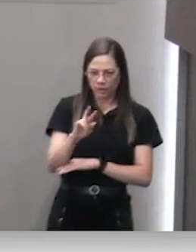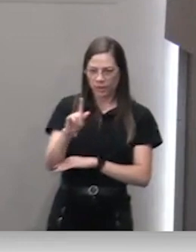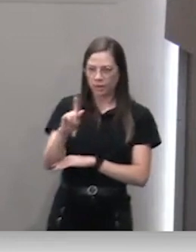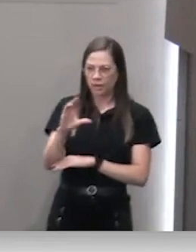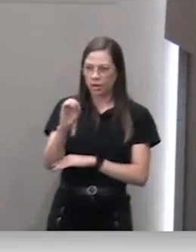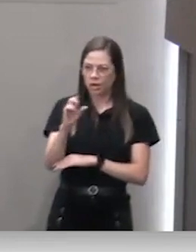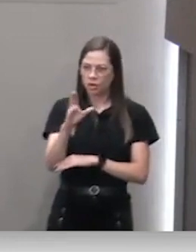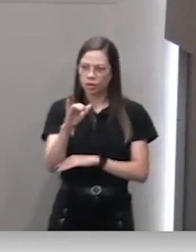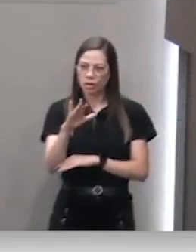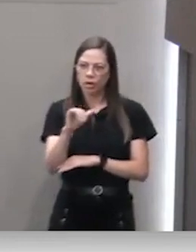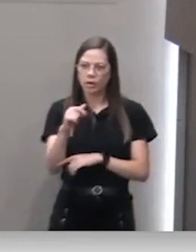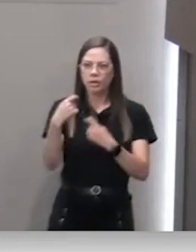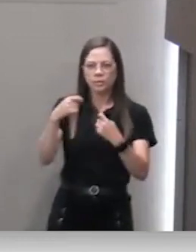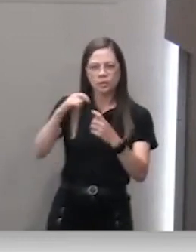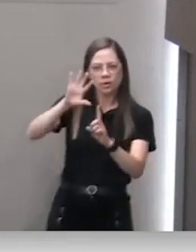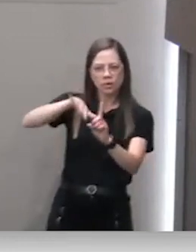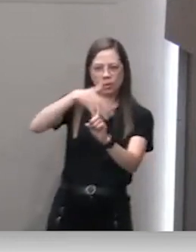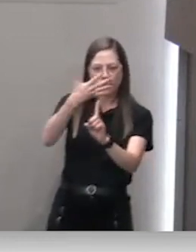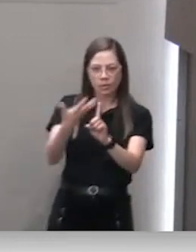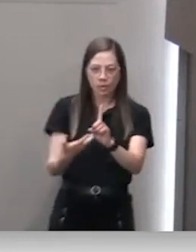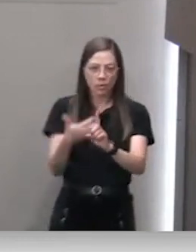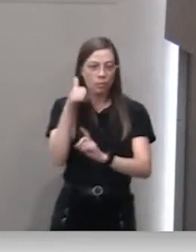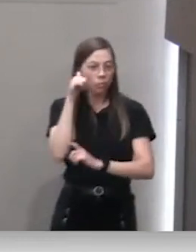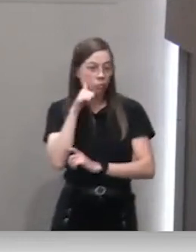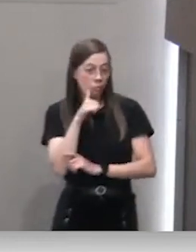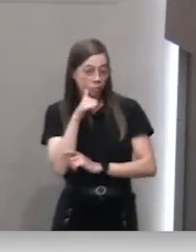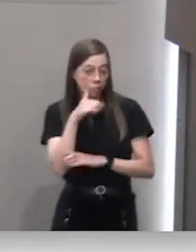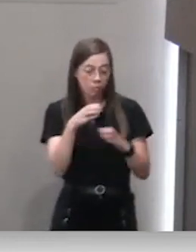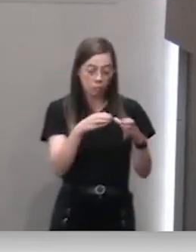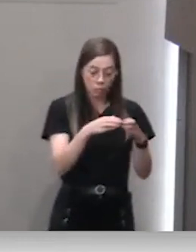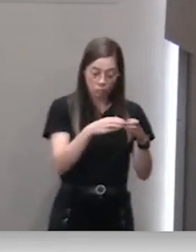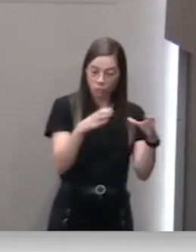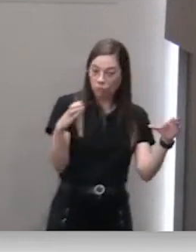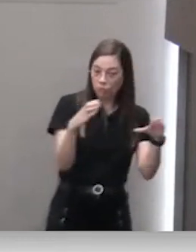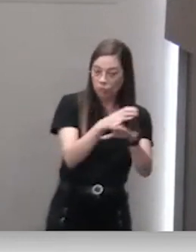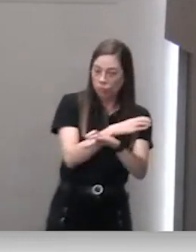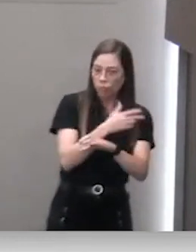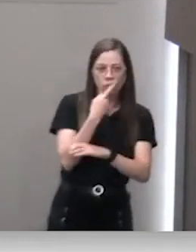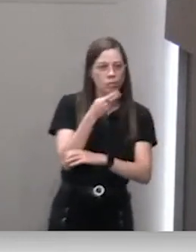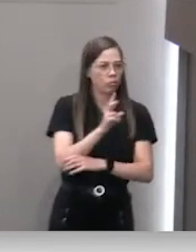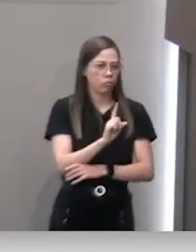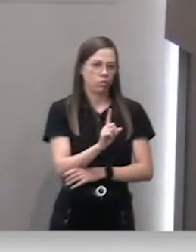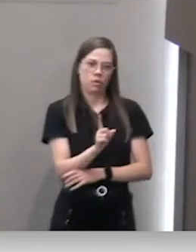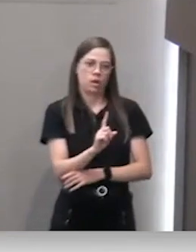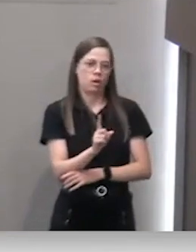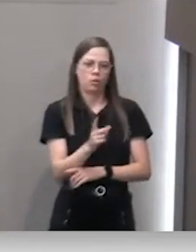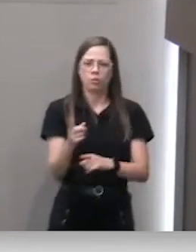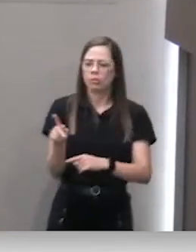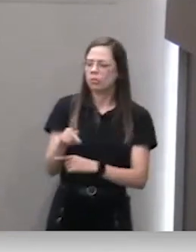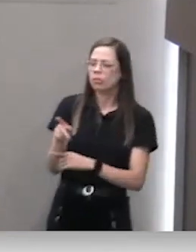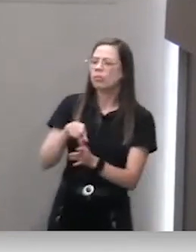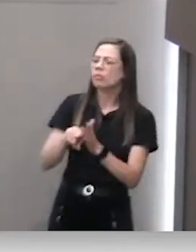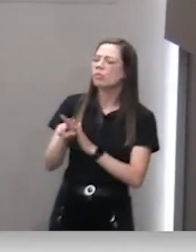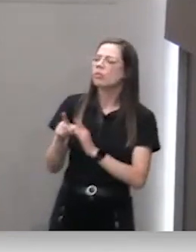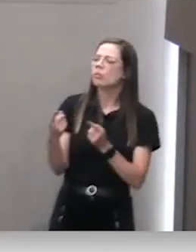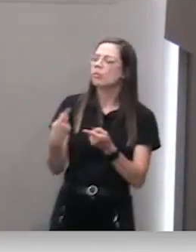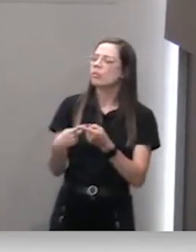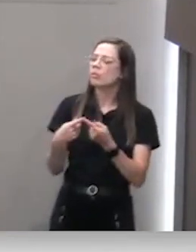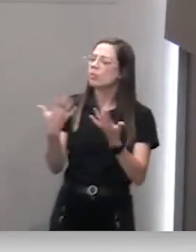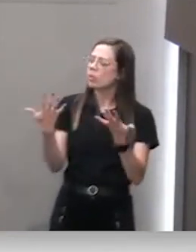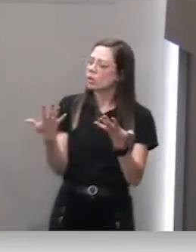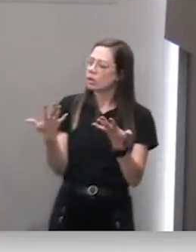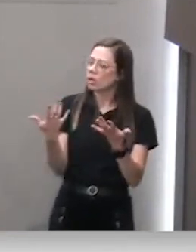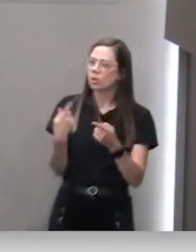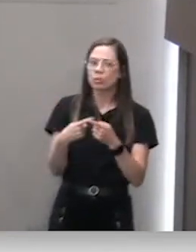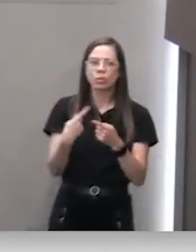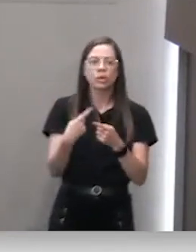como mulheres. A turma, como um todo, disse que não. E a professora perguntou, mas por quê? E a turma disse,